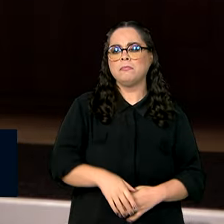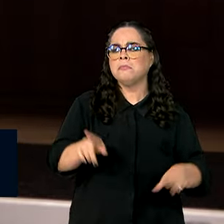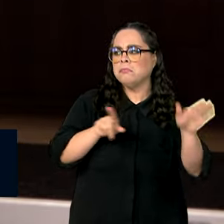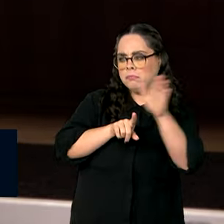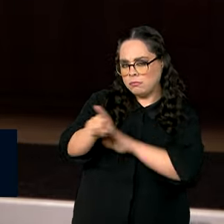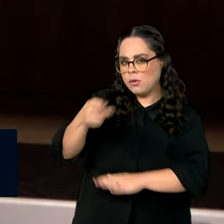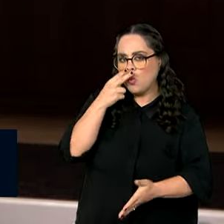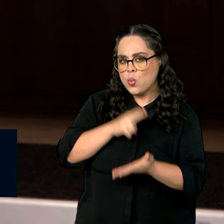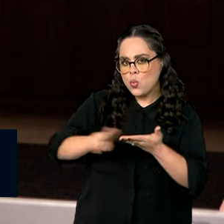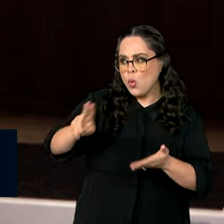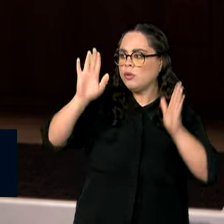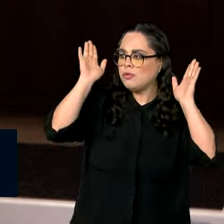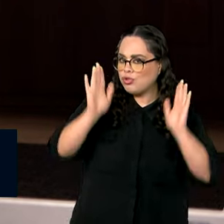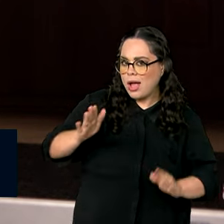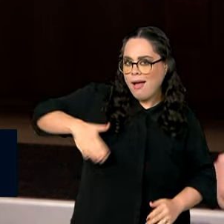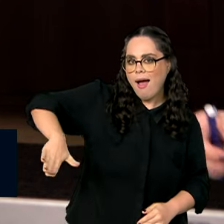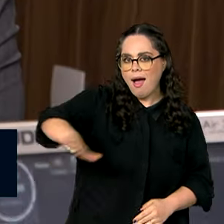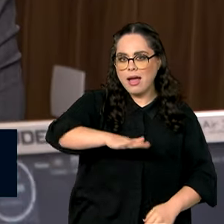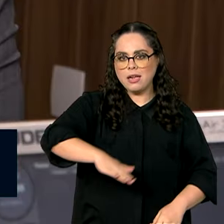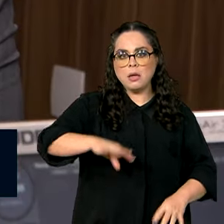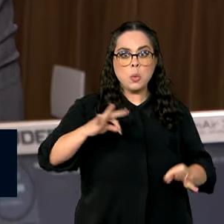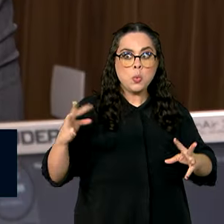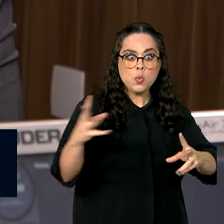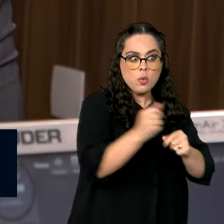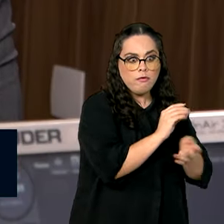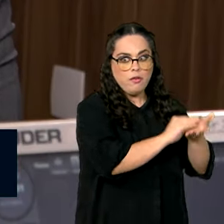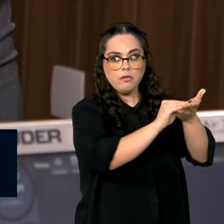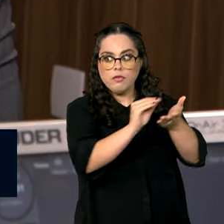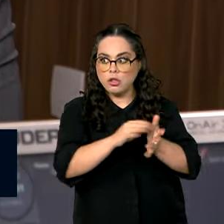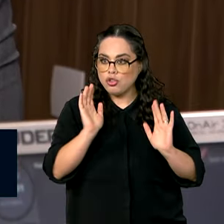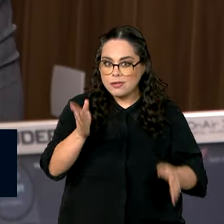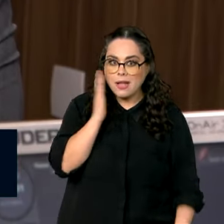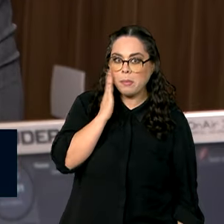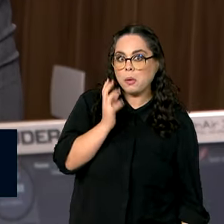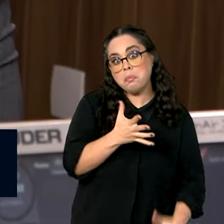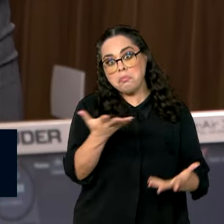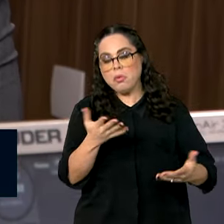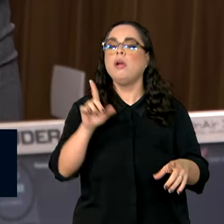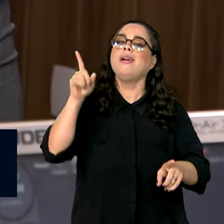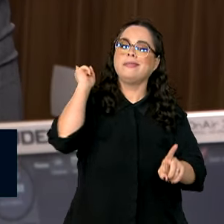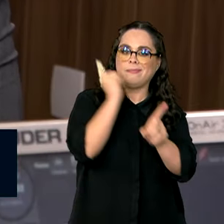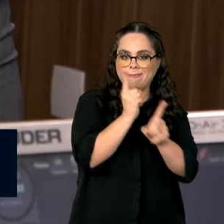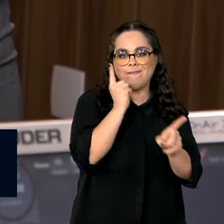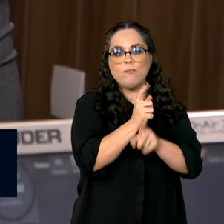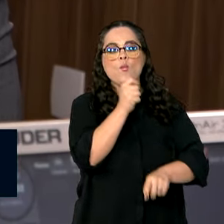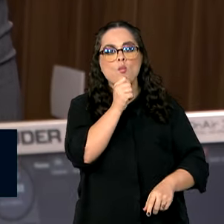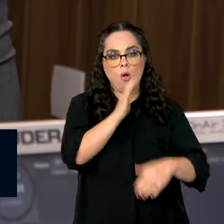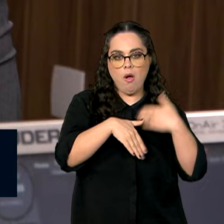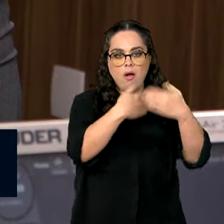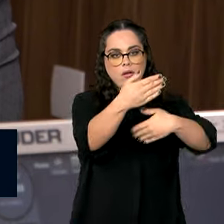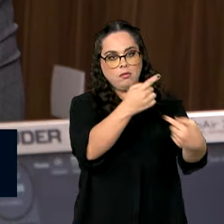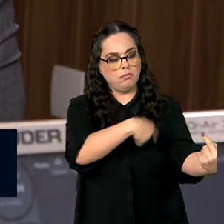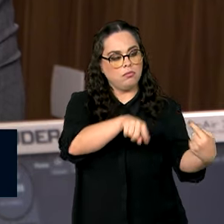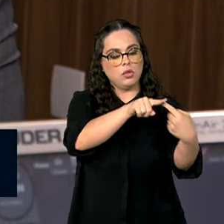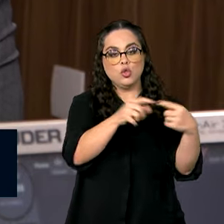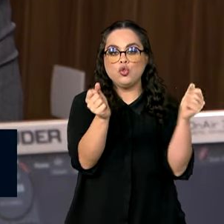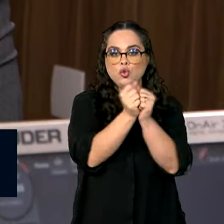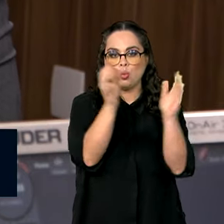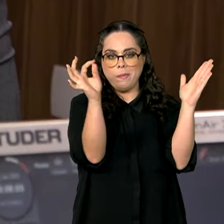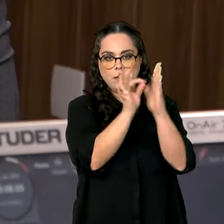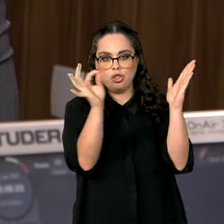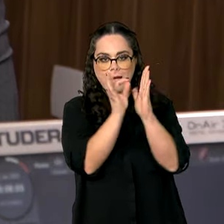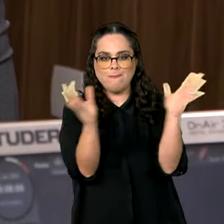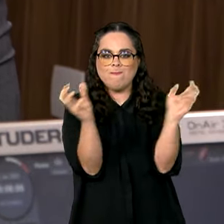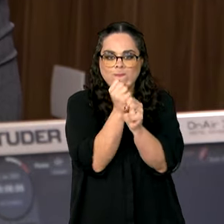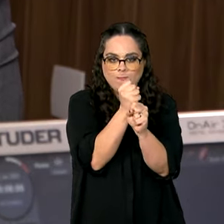quantos CPS serão necessários esse encontro ele tem essa finalidade também Luciano A gente tá mapeando tudo juntamente com o IBGE